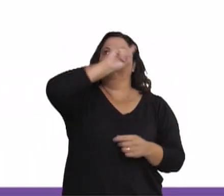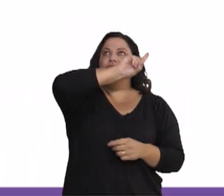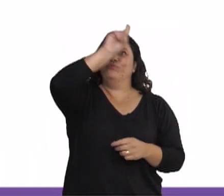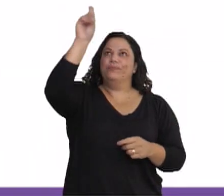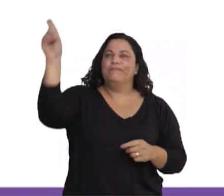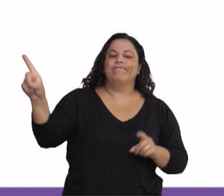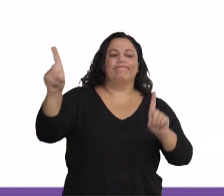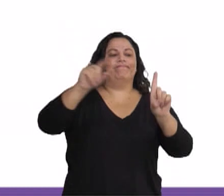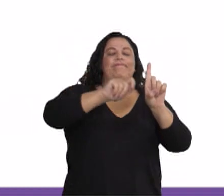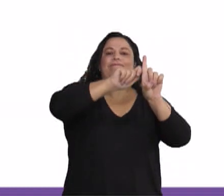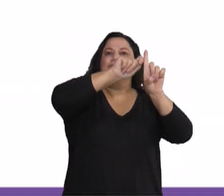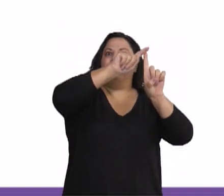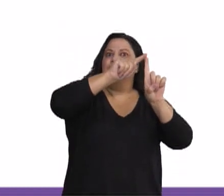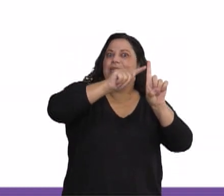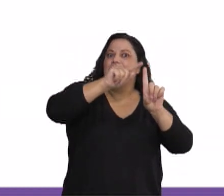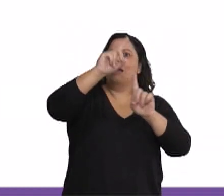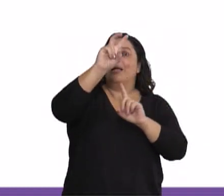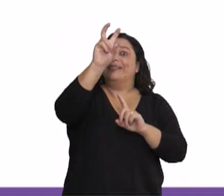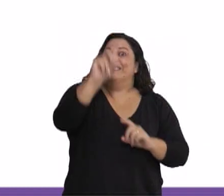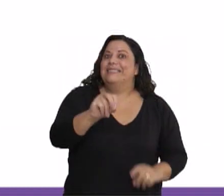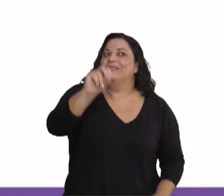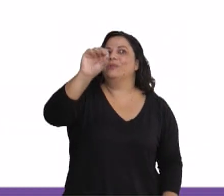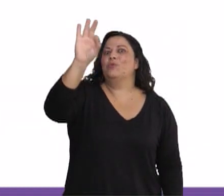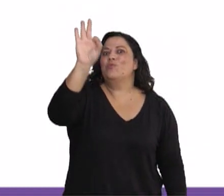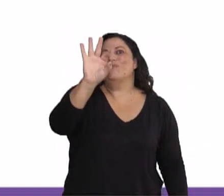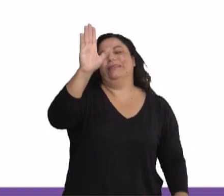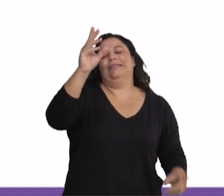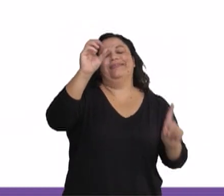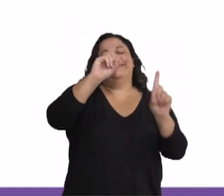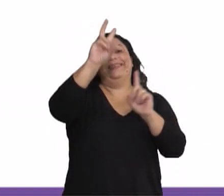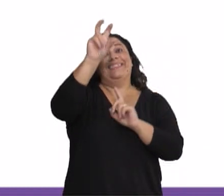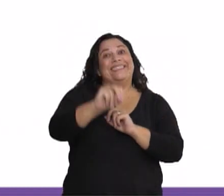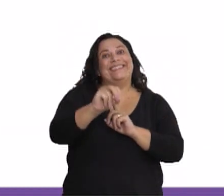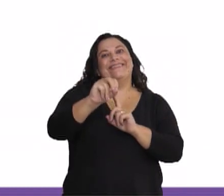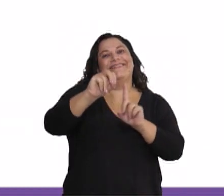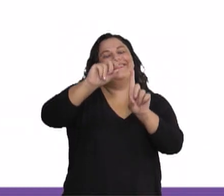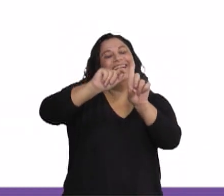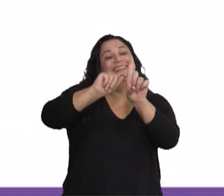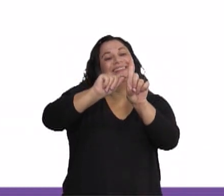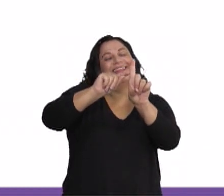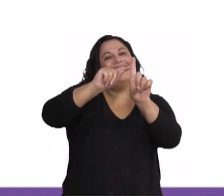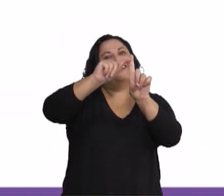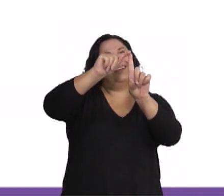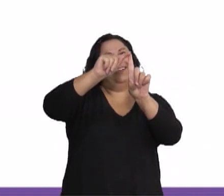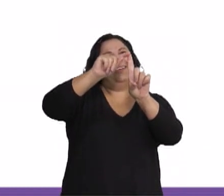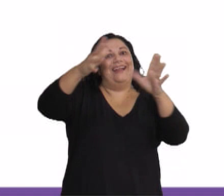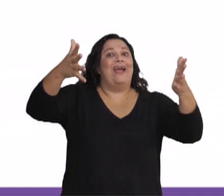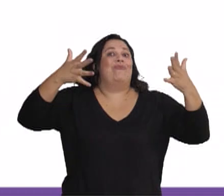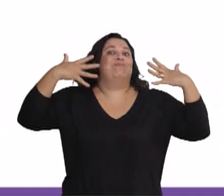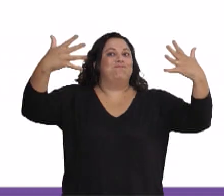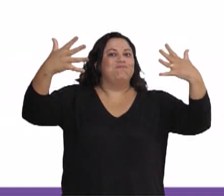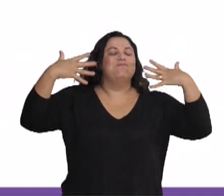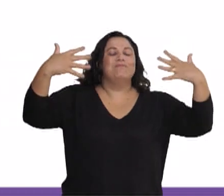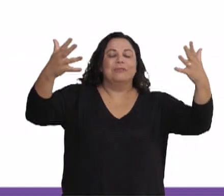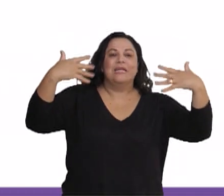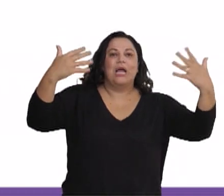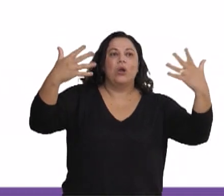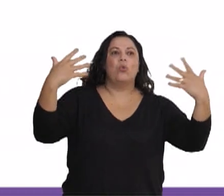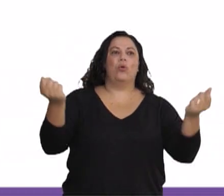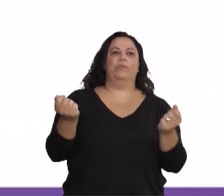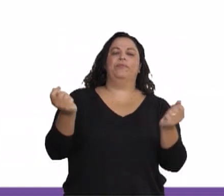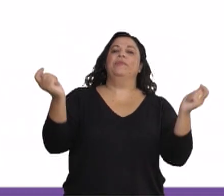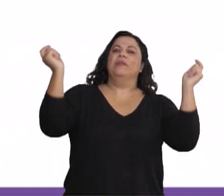inverno, a atitude dos povos do deserto pode parecer estranha ou equivocada. Contudo, ela pode